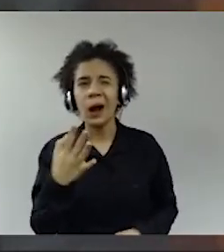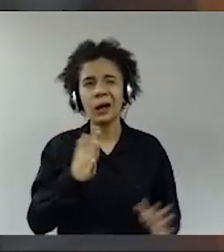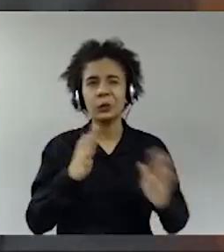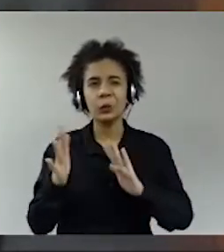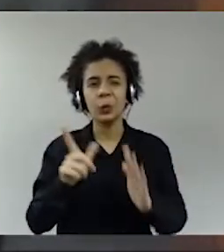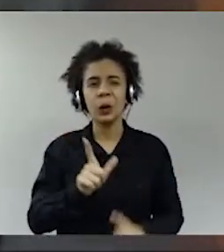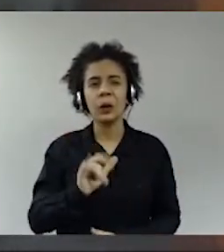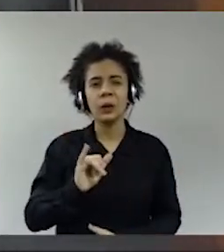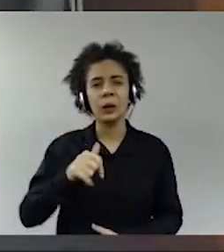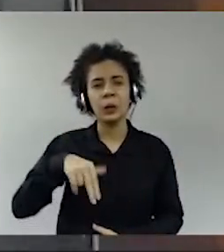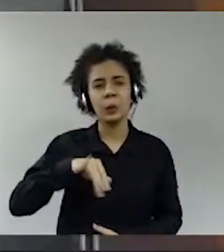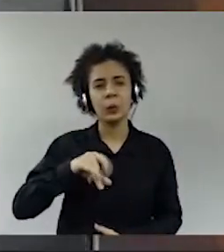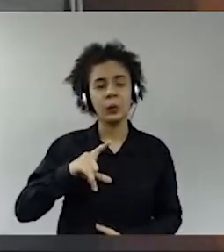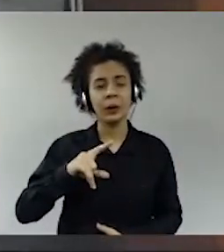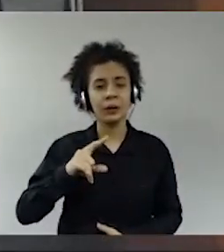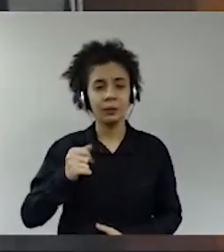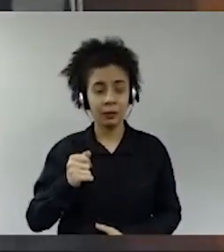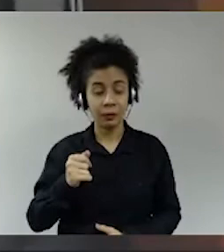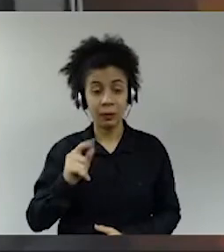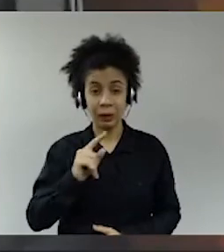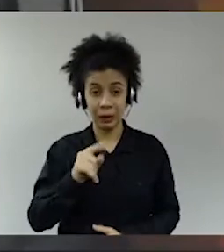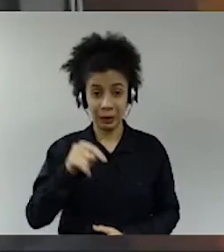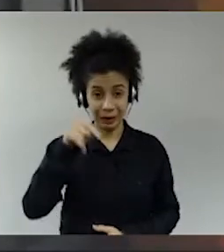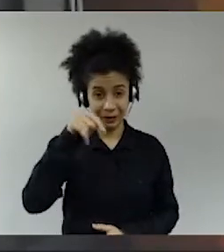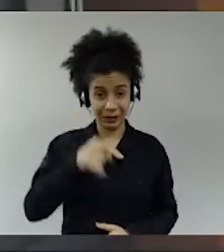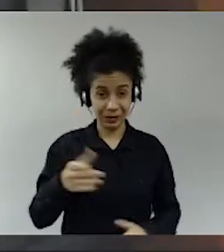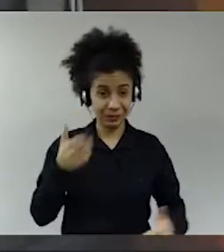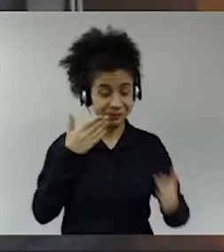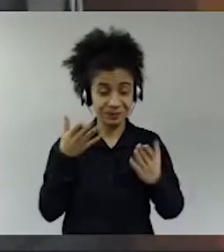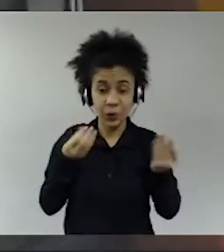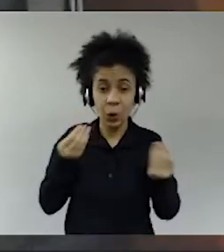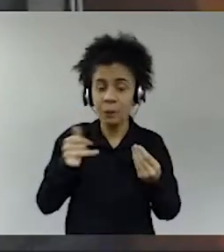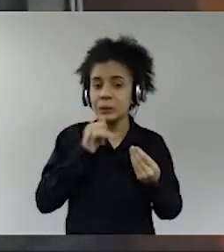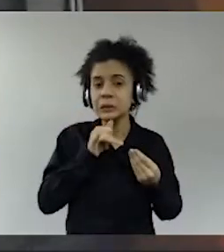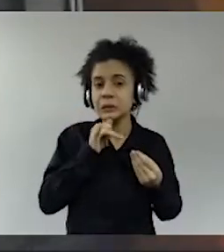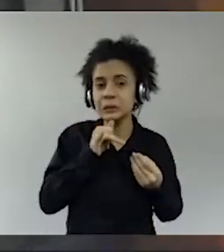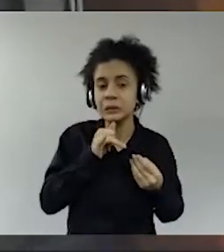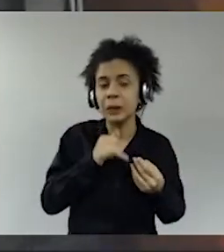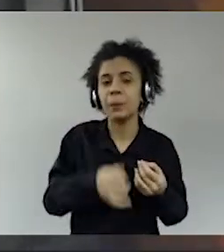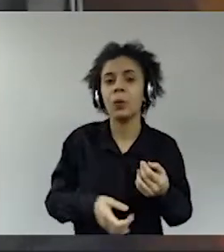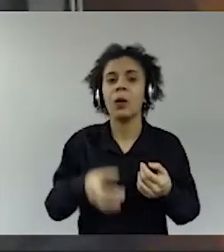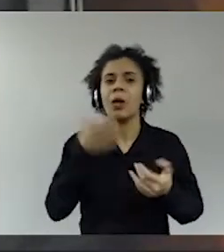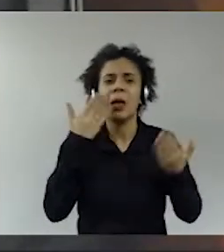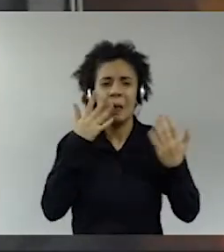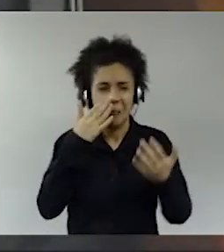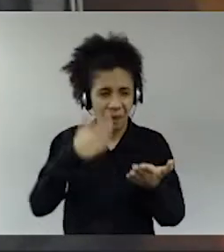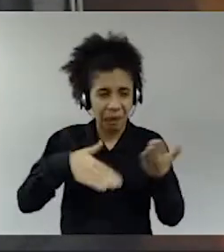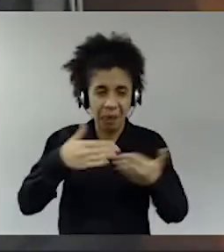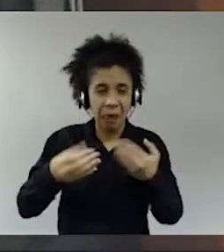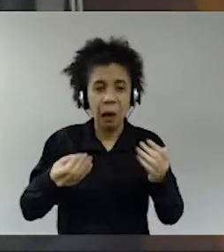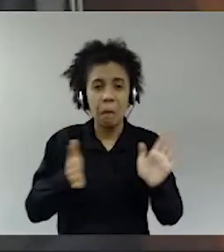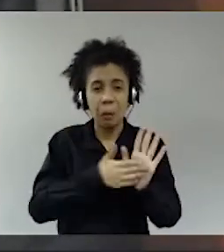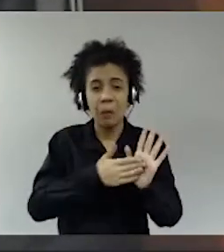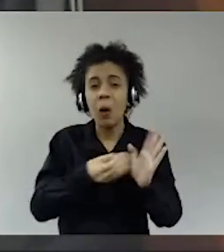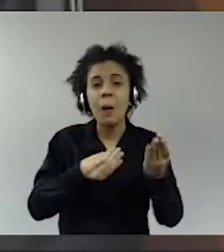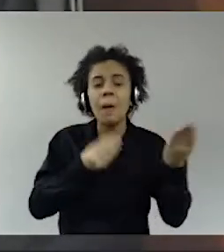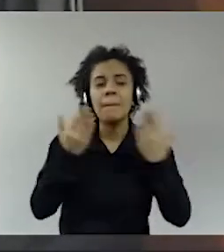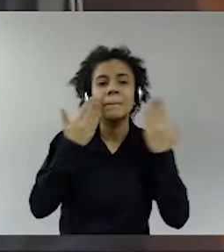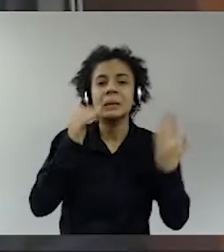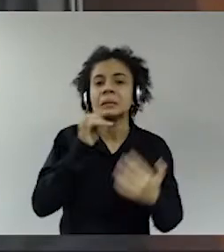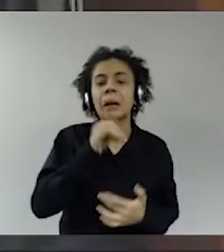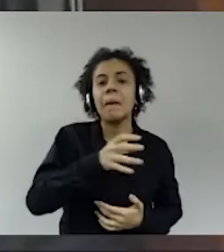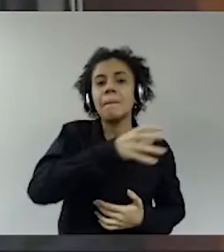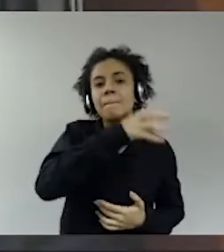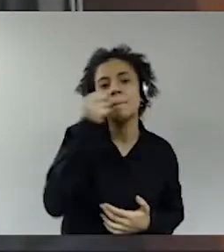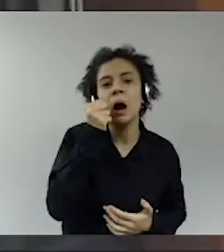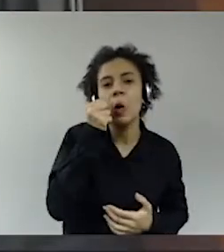alíquota. Neste projeto, o leite vai ser tributado da mesma forma que o champanhe, o pão